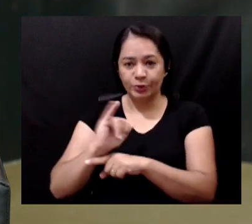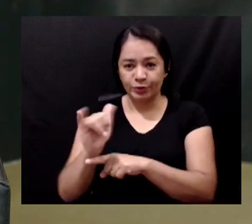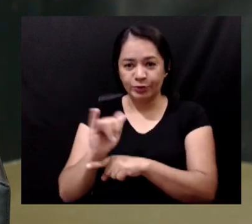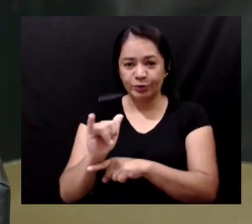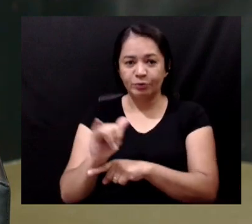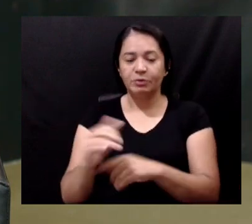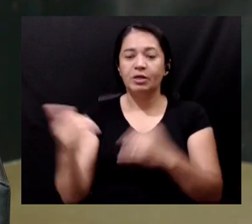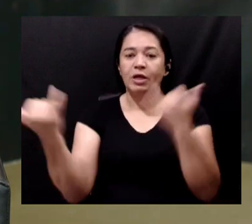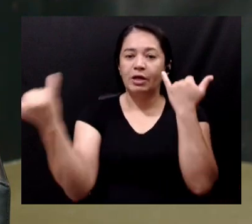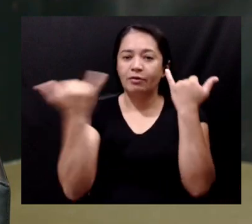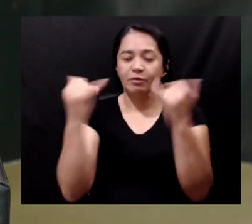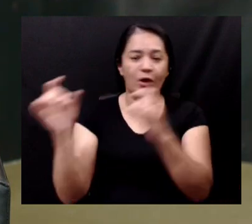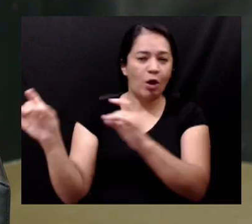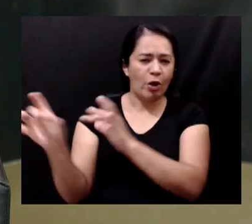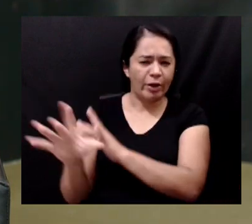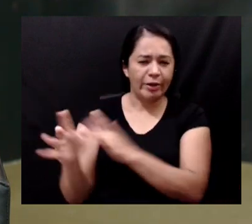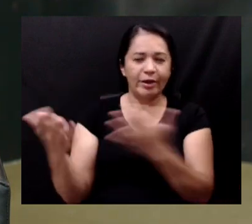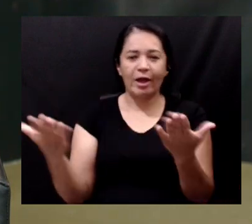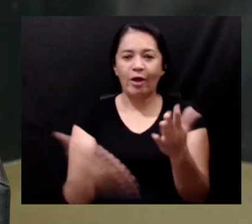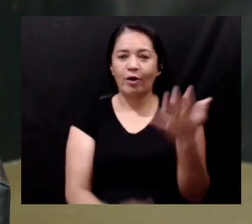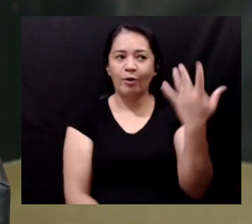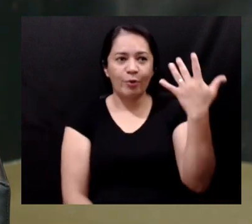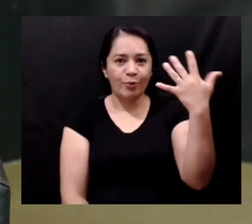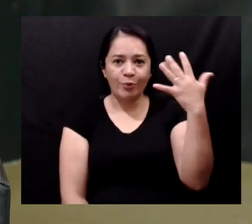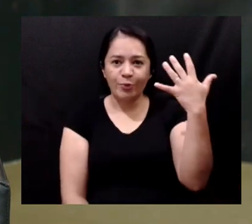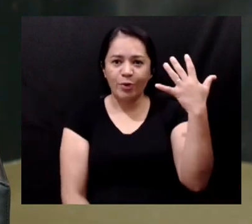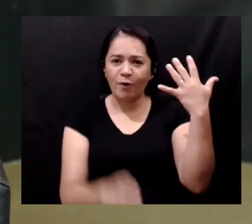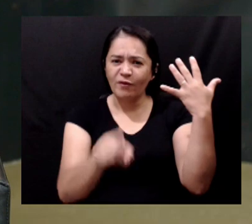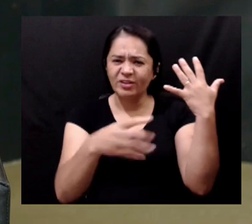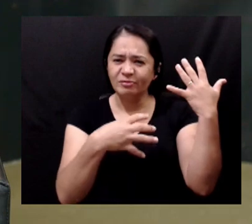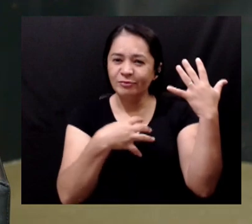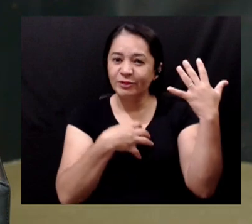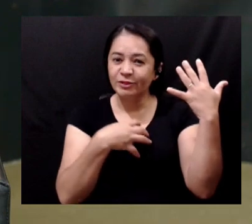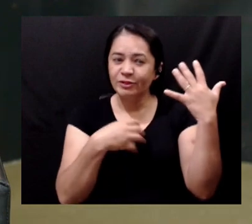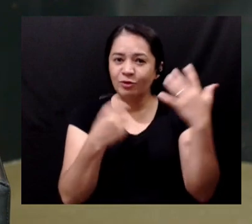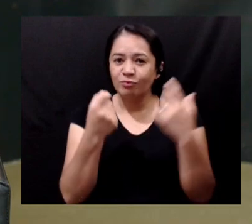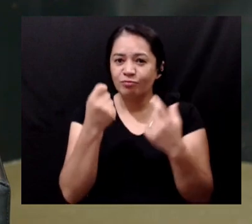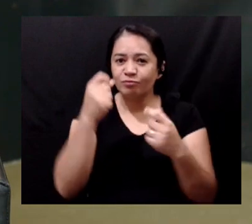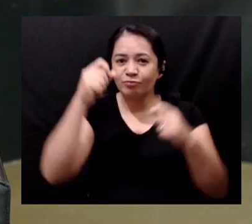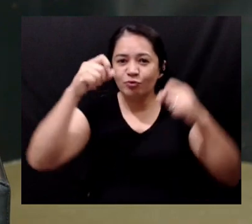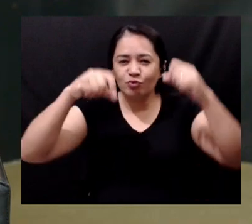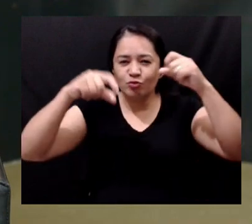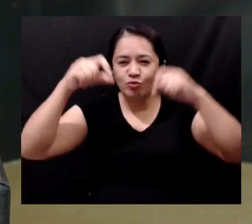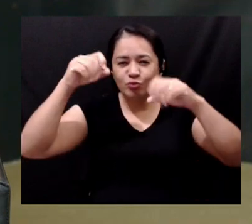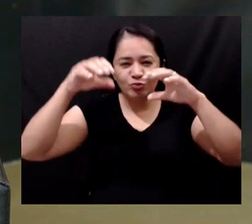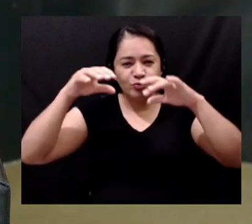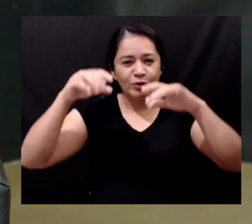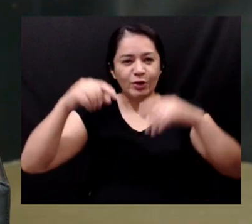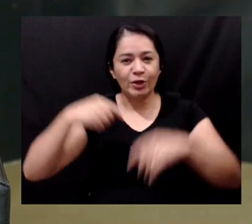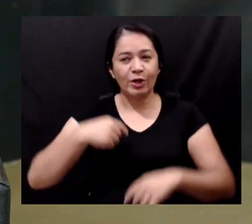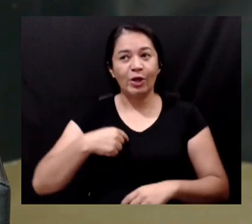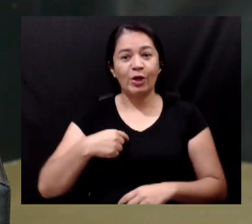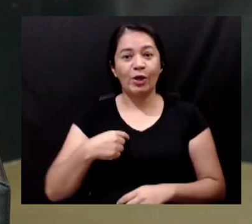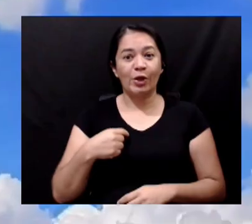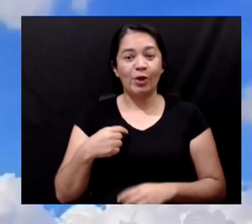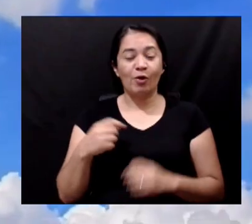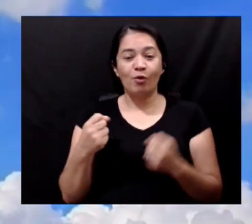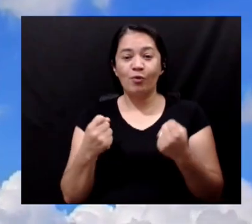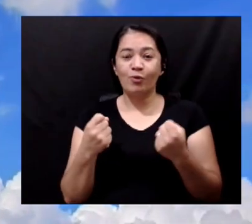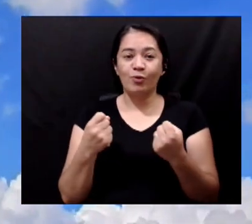para a previsão do tempo. Você sentiu alguns chuviscos hoje pela manhã? Eu, quando estava vindo para o trabalho, percebi que